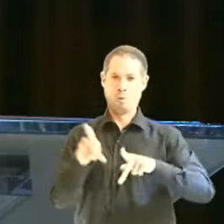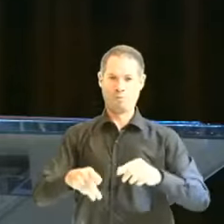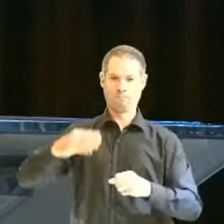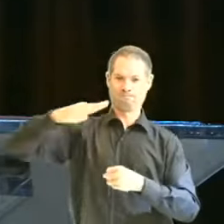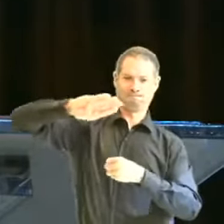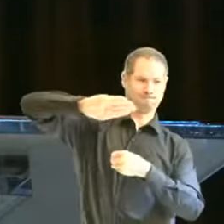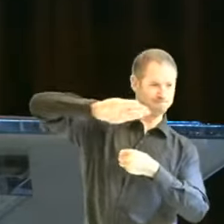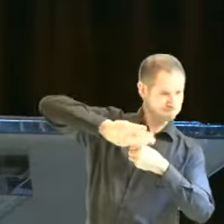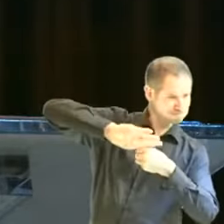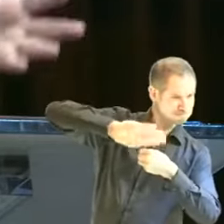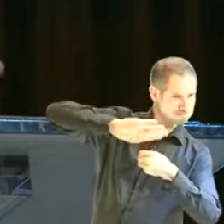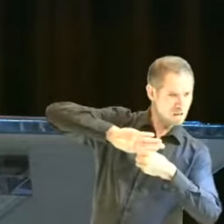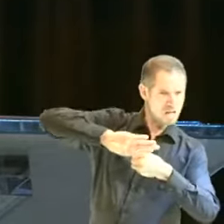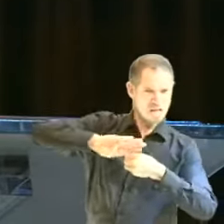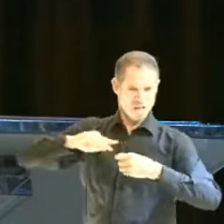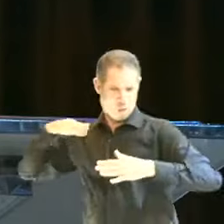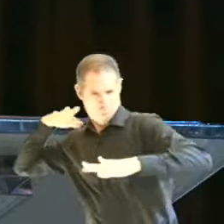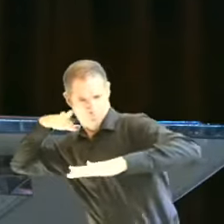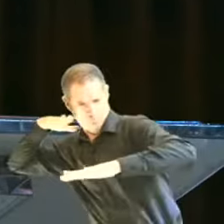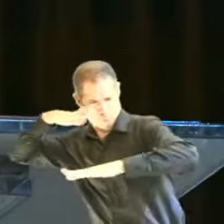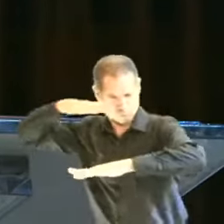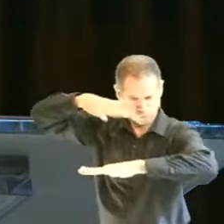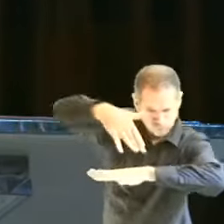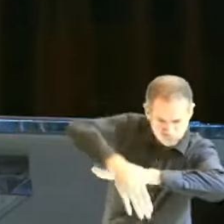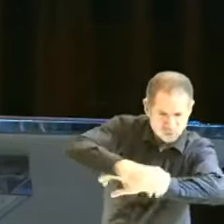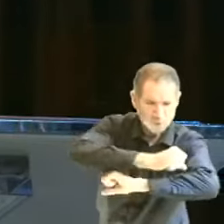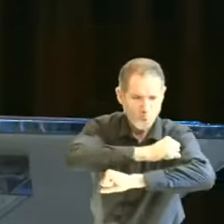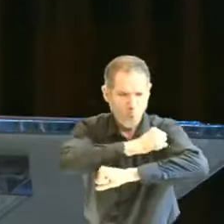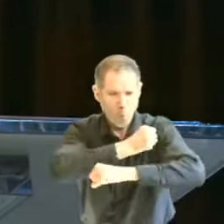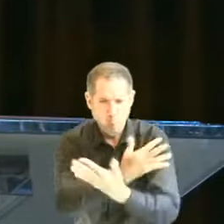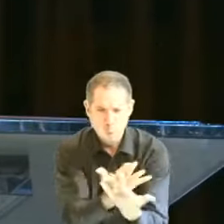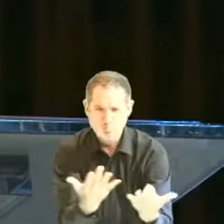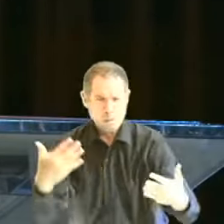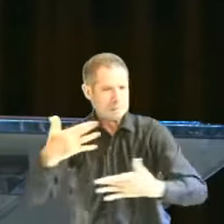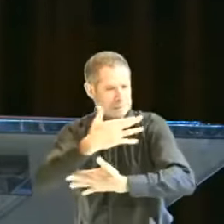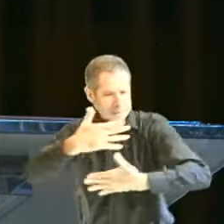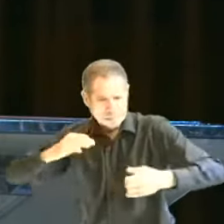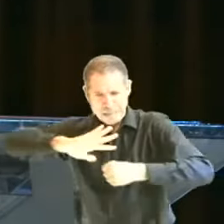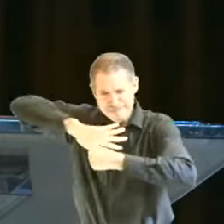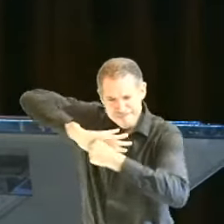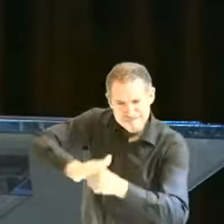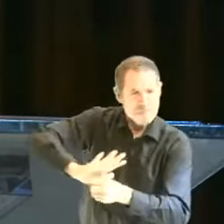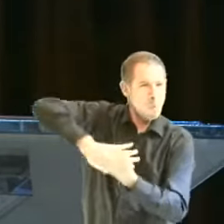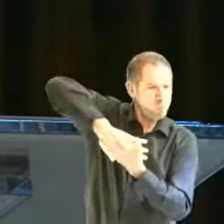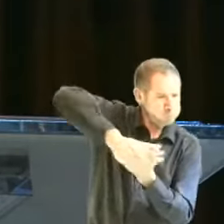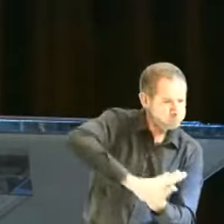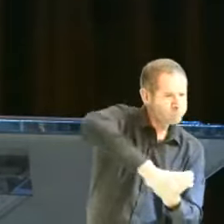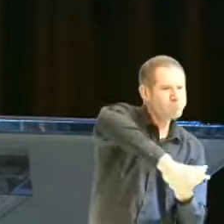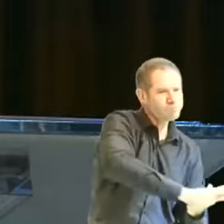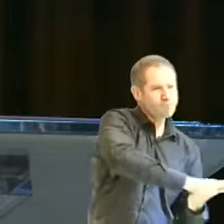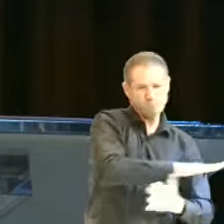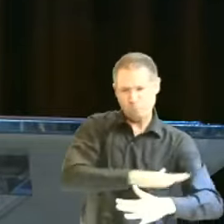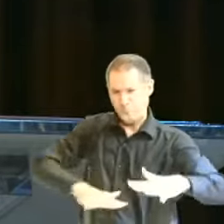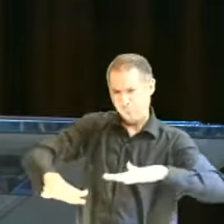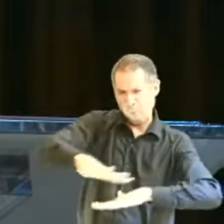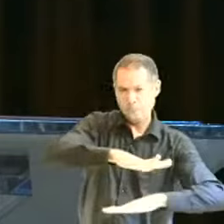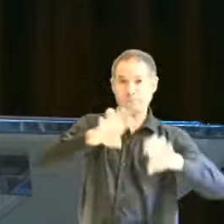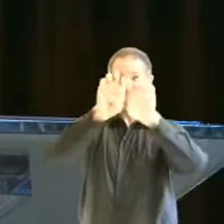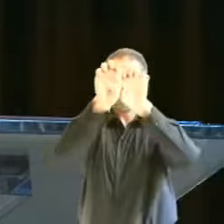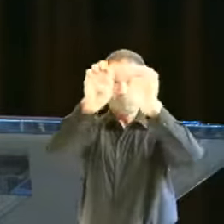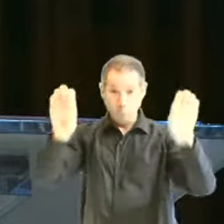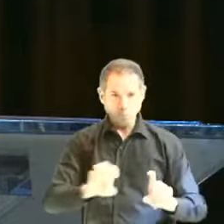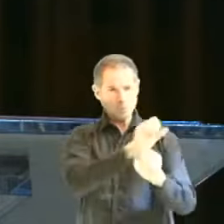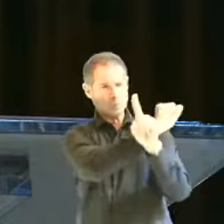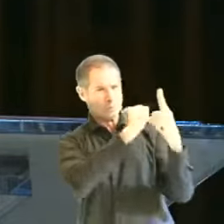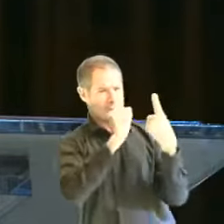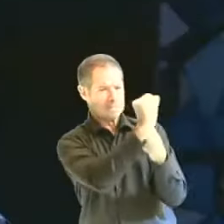Babilônia, eles vão invadir a cidade, vão destruir essa cidade, e pode ter certeza, toda a estrutura